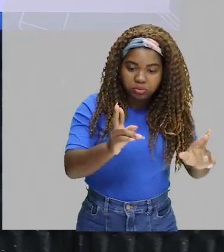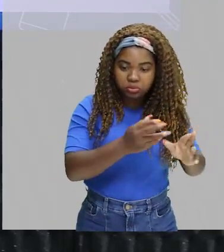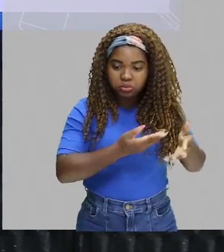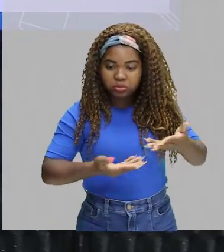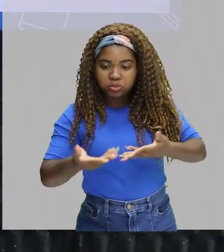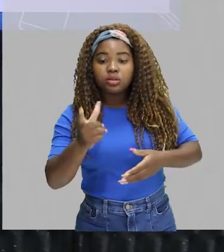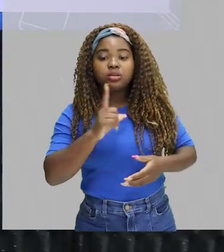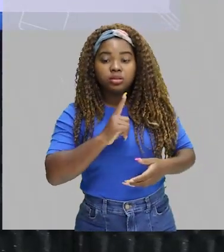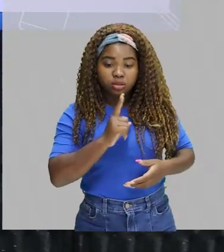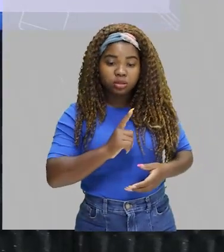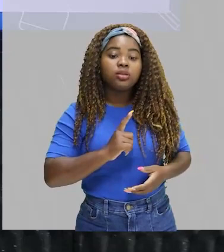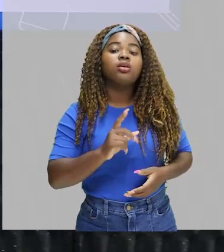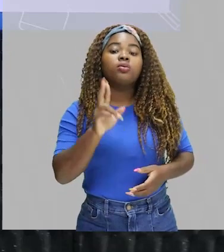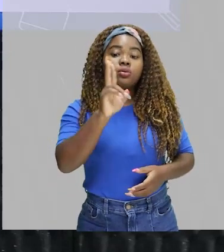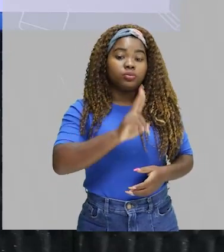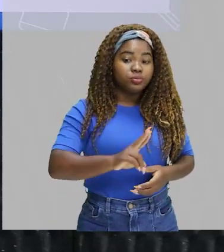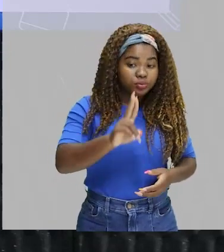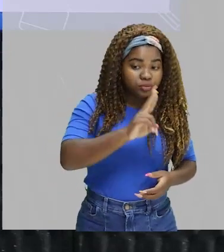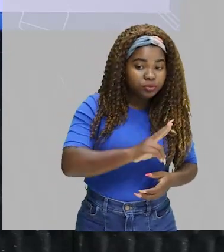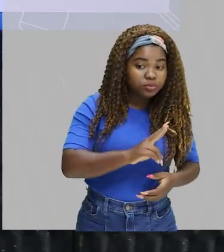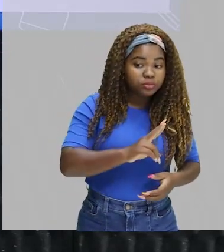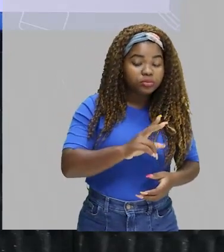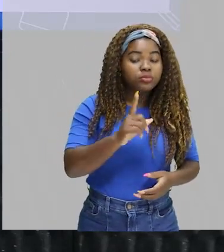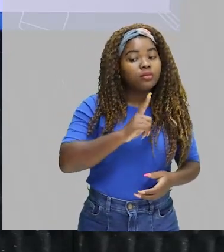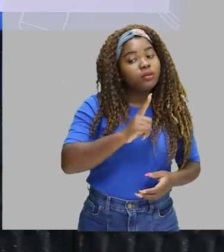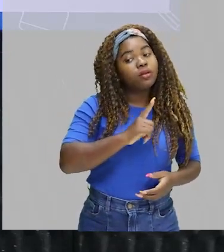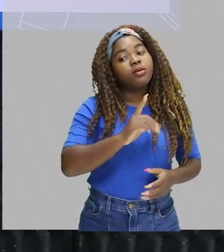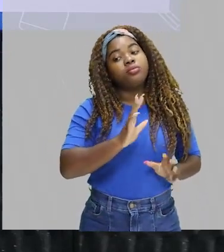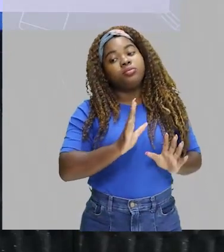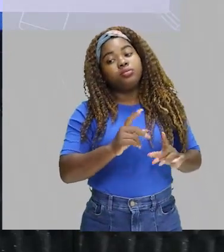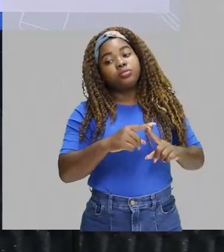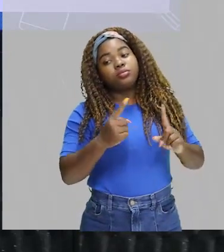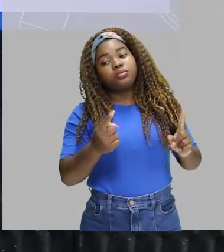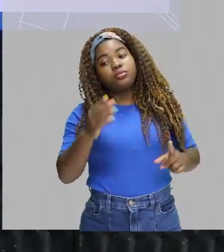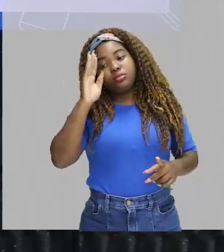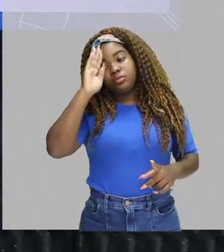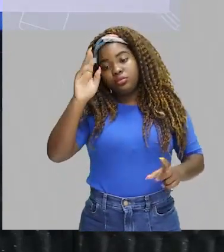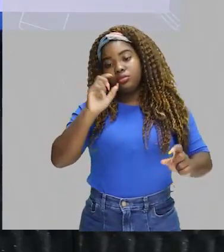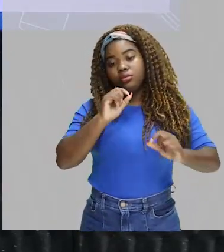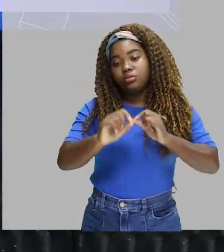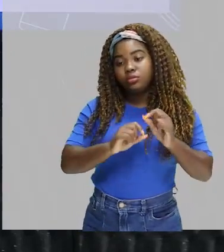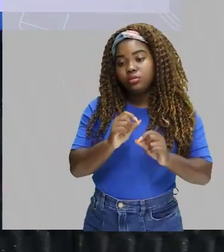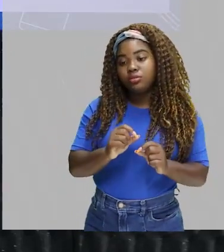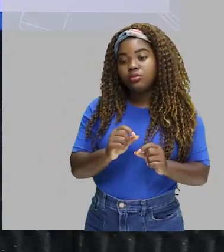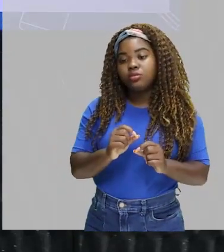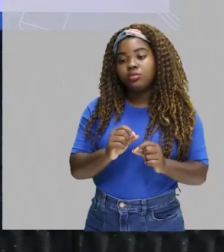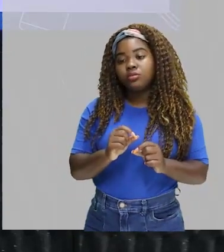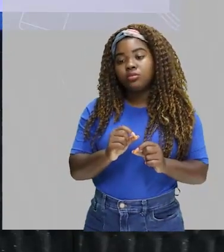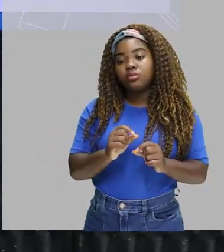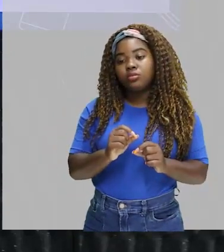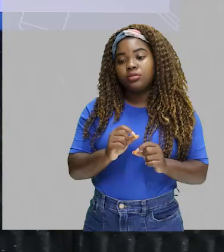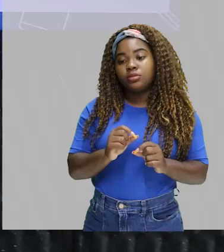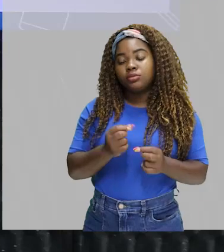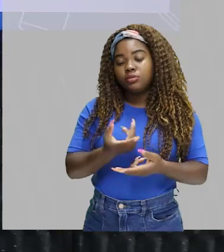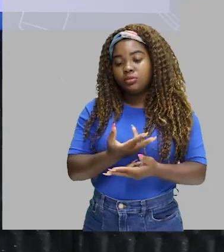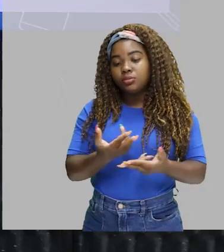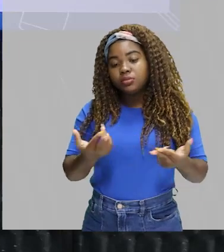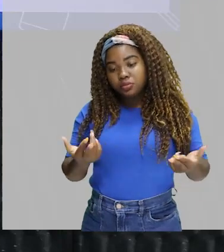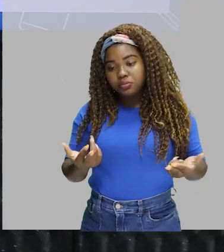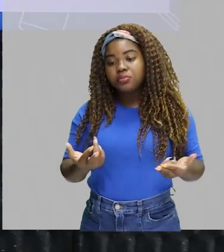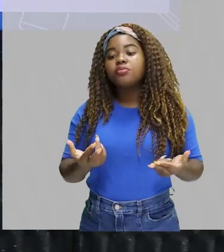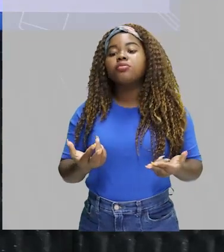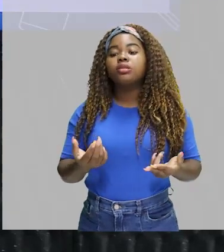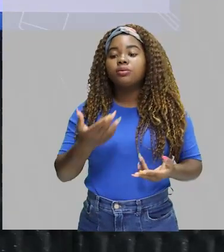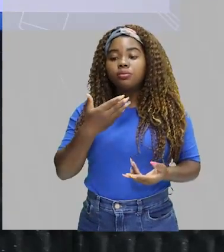que é útil? Existe, nem tanto, mas principalmente aquilo que para a maioria será mais